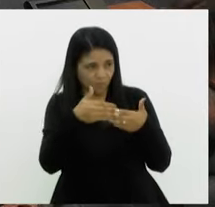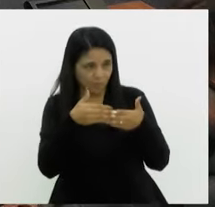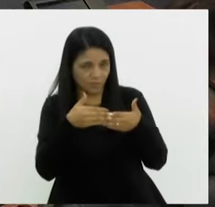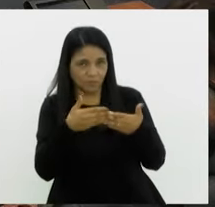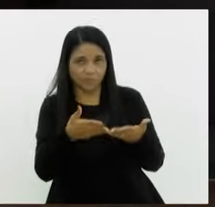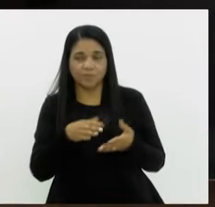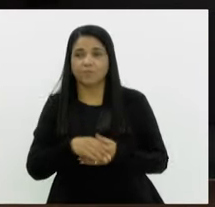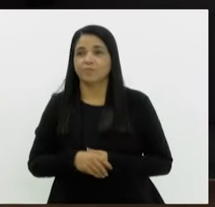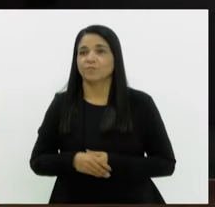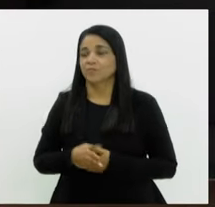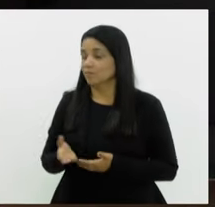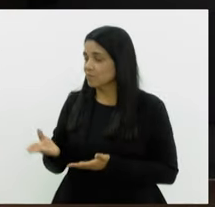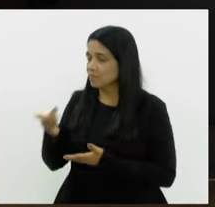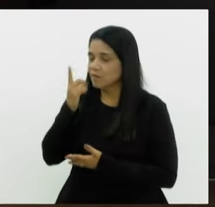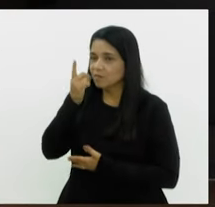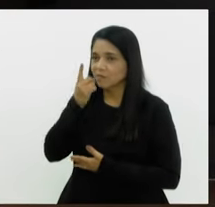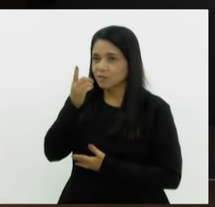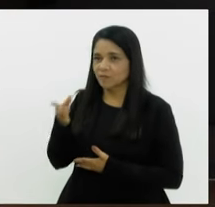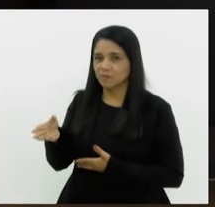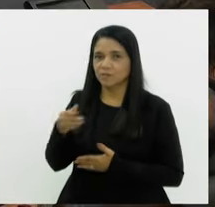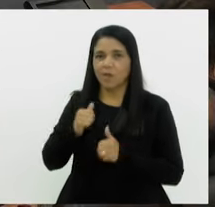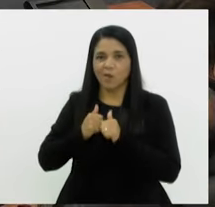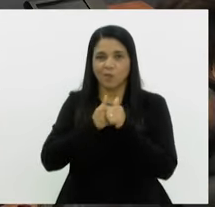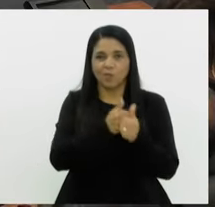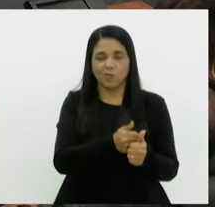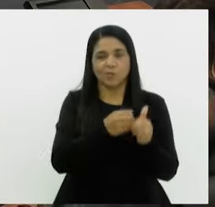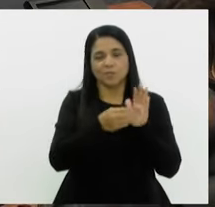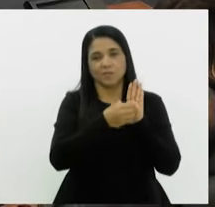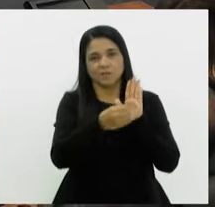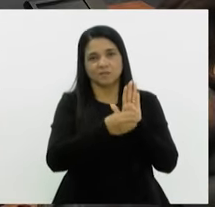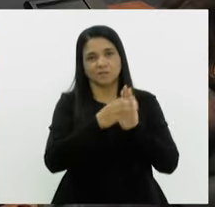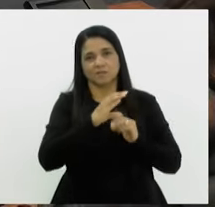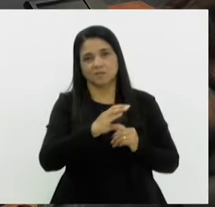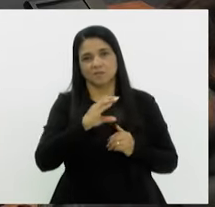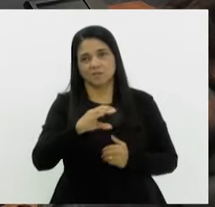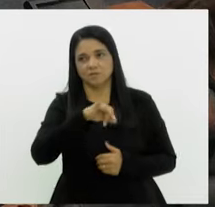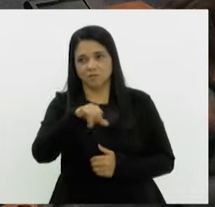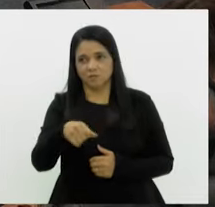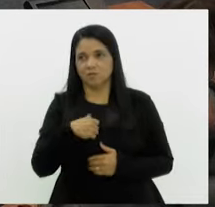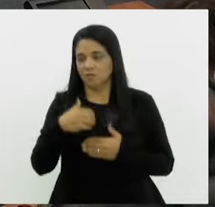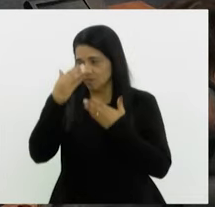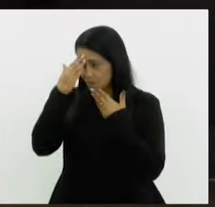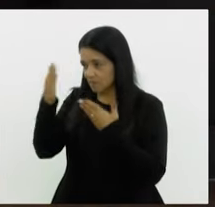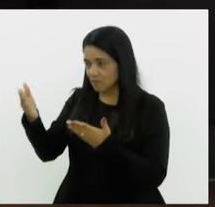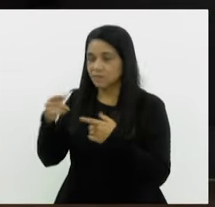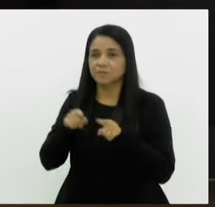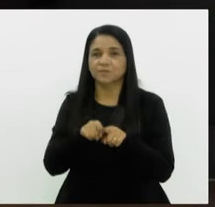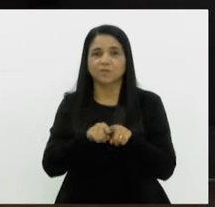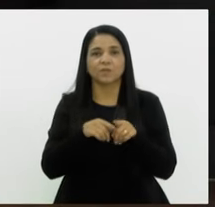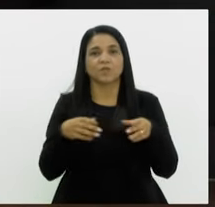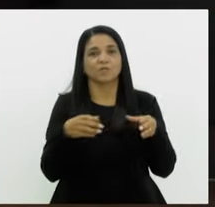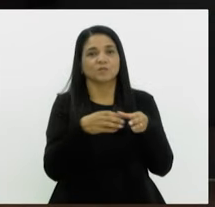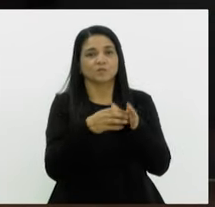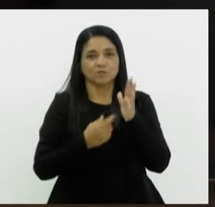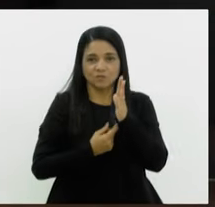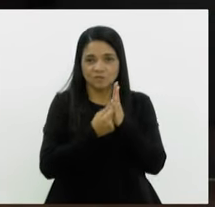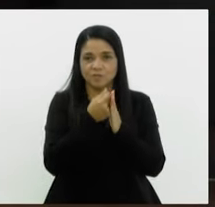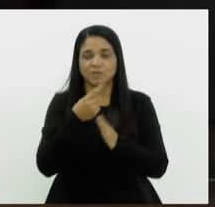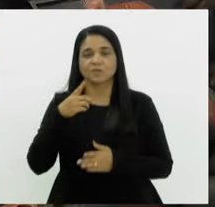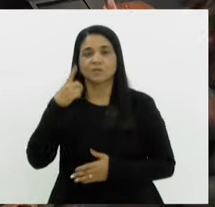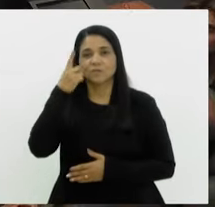Roberto, por favor. Acompanho o parecer da CCJ. Muito obrigado. Pela Comissão de Orçamento, deputado André Corrêa.